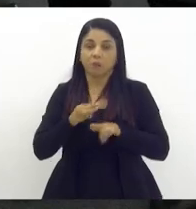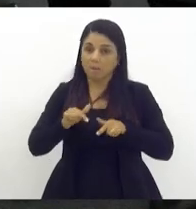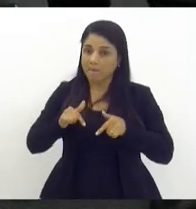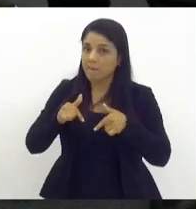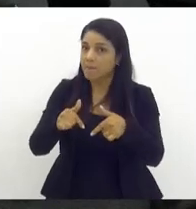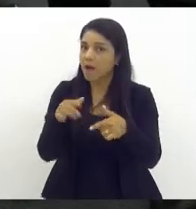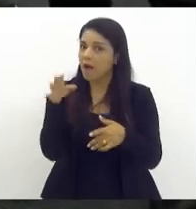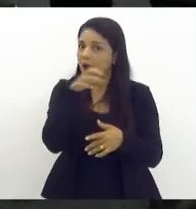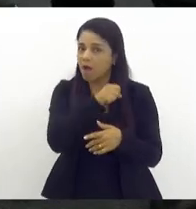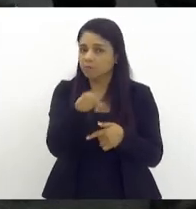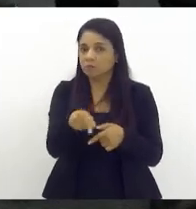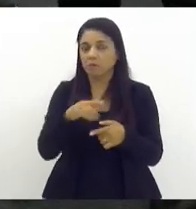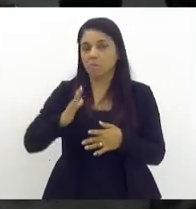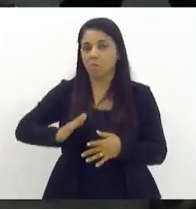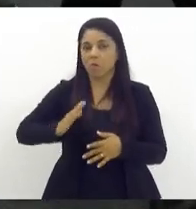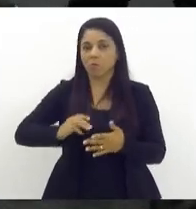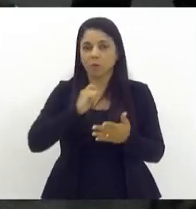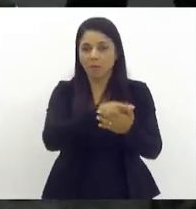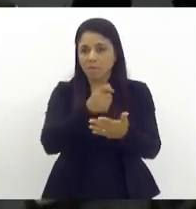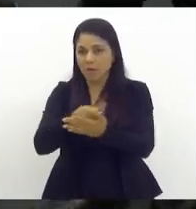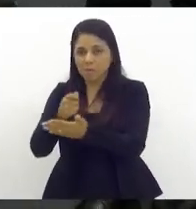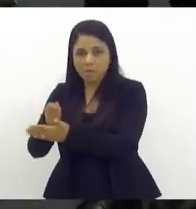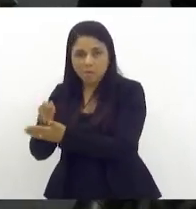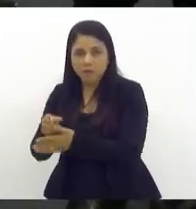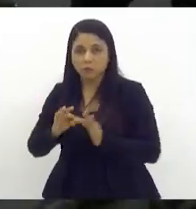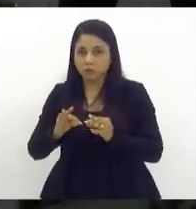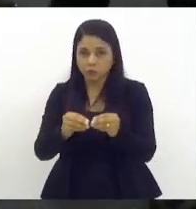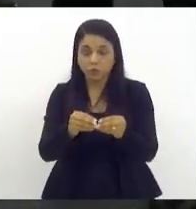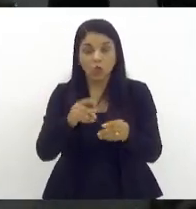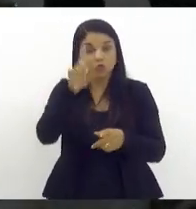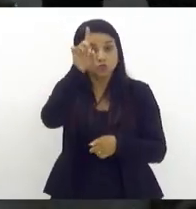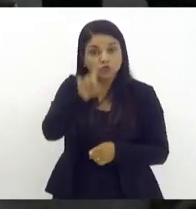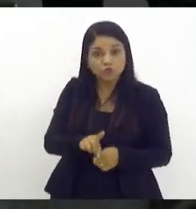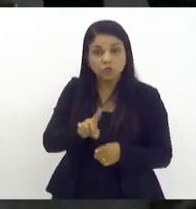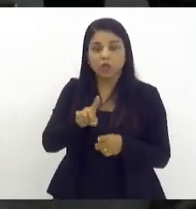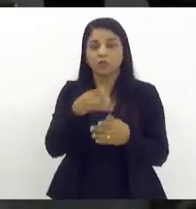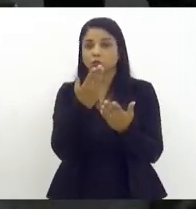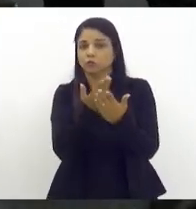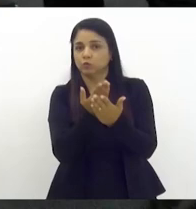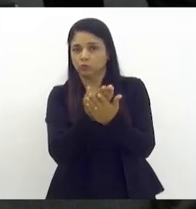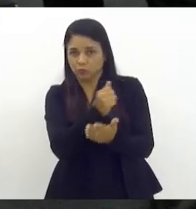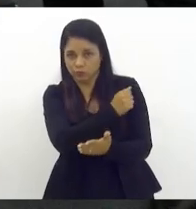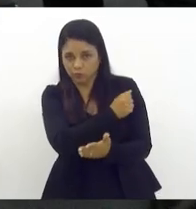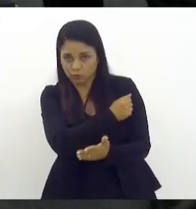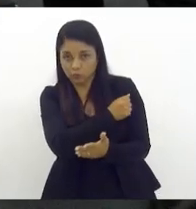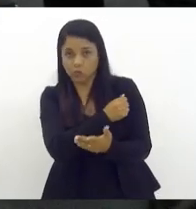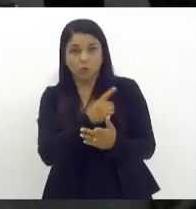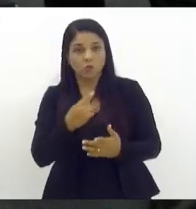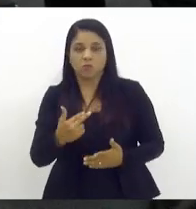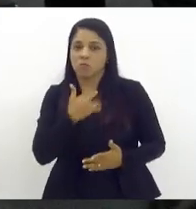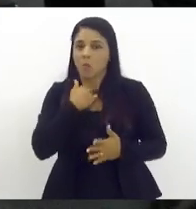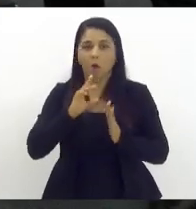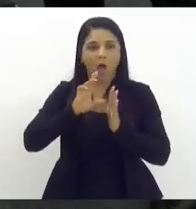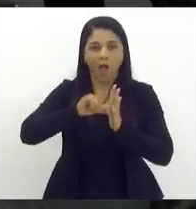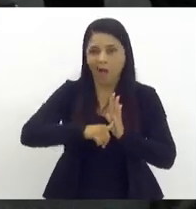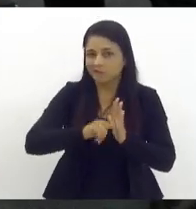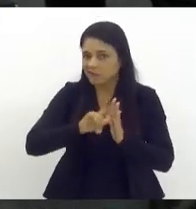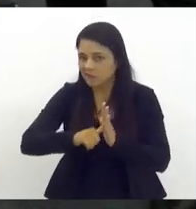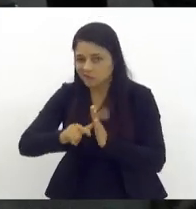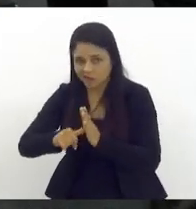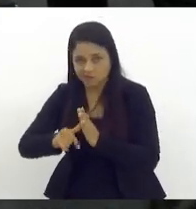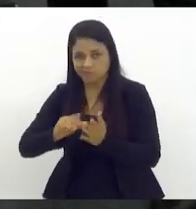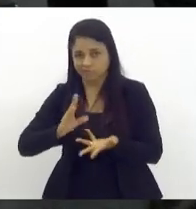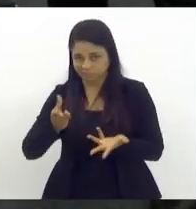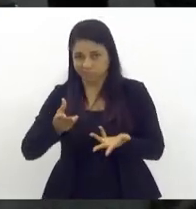que todas as bolsas estejam em dia. Bolsa é um direito do estudante, não pode atrasar, porque muitas vezes o estudante depende disso até